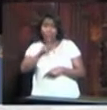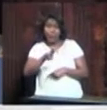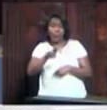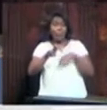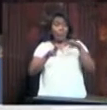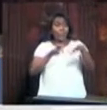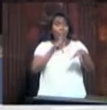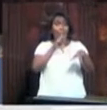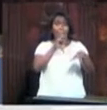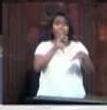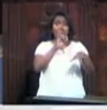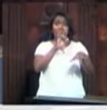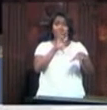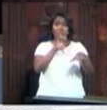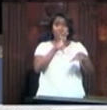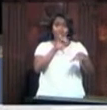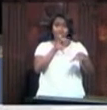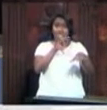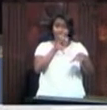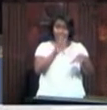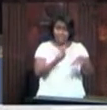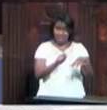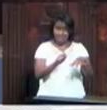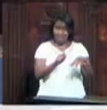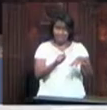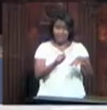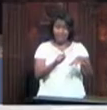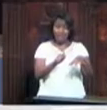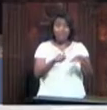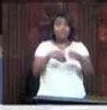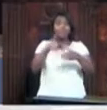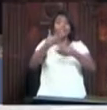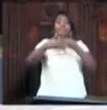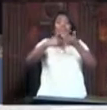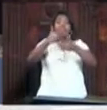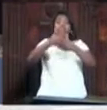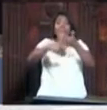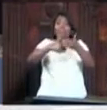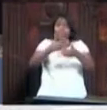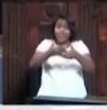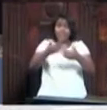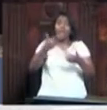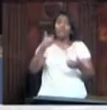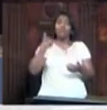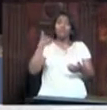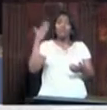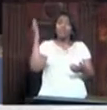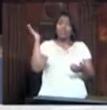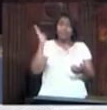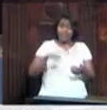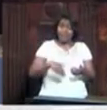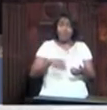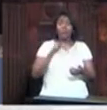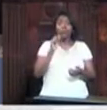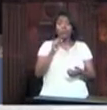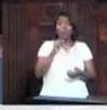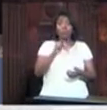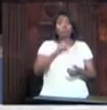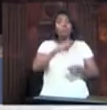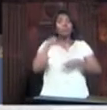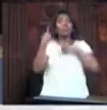Piratininga. Como consequência, trago aqui a mortandade de